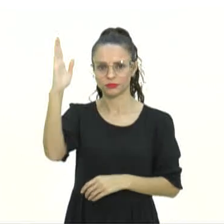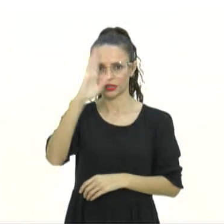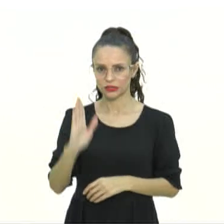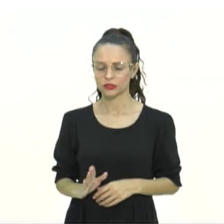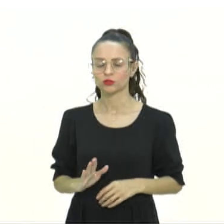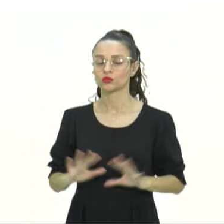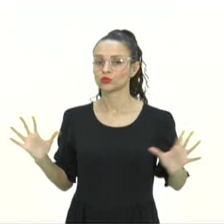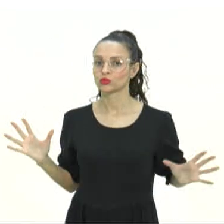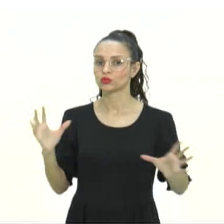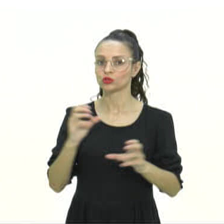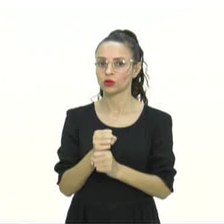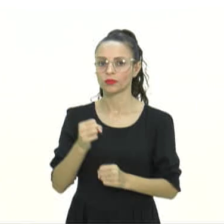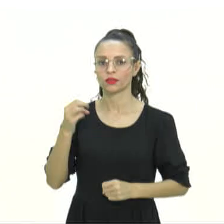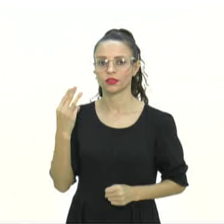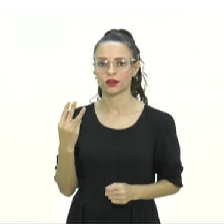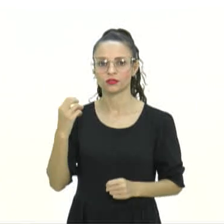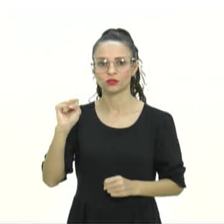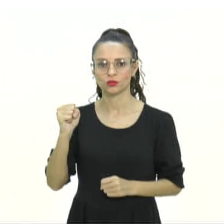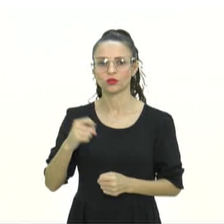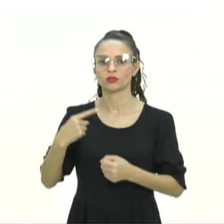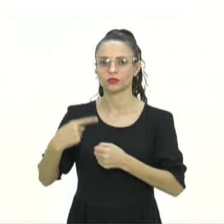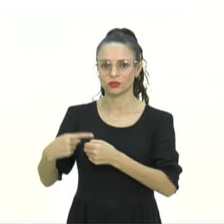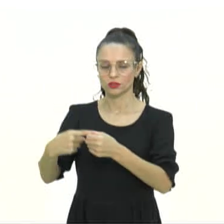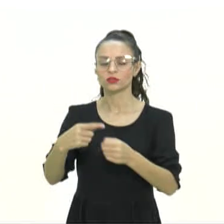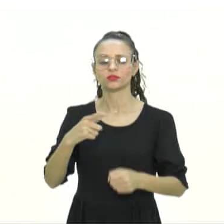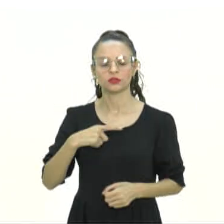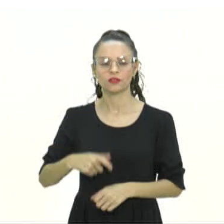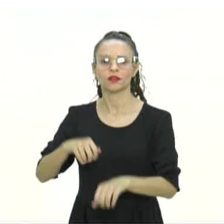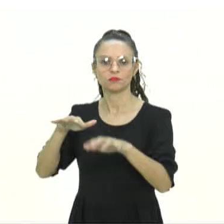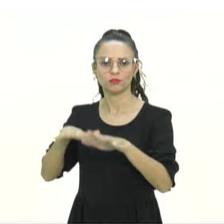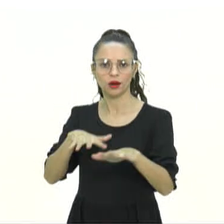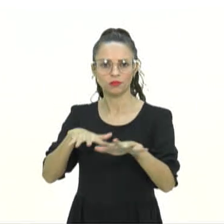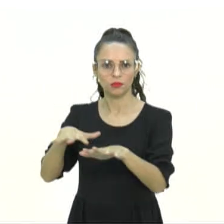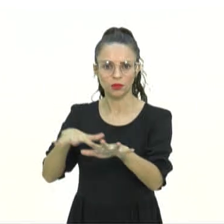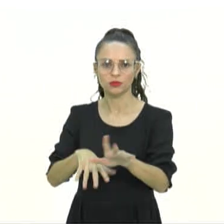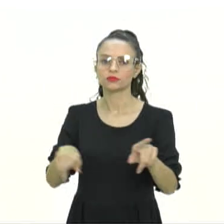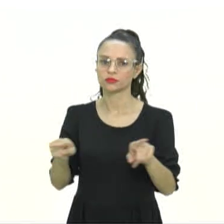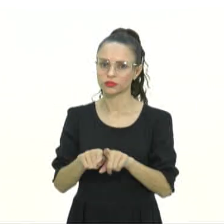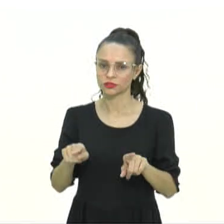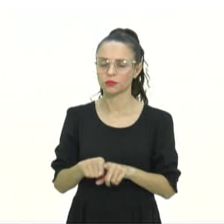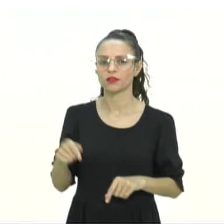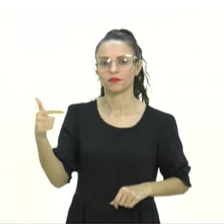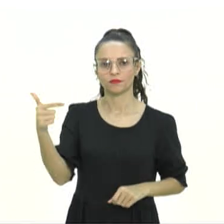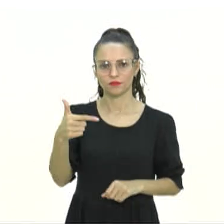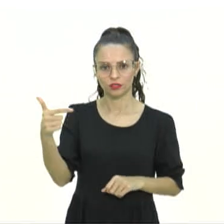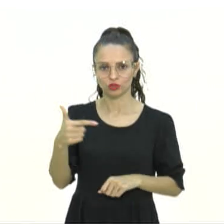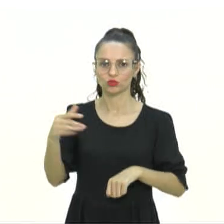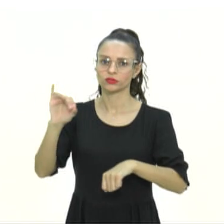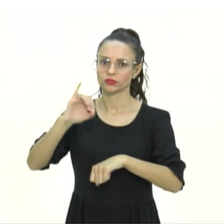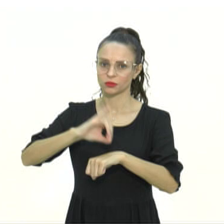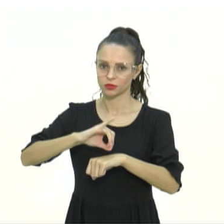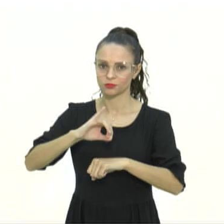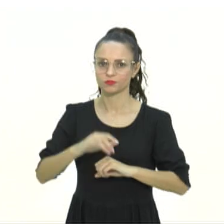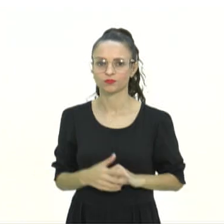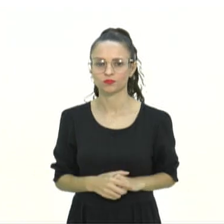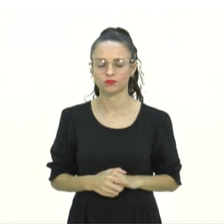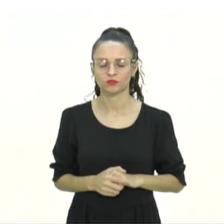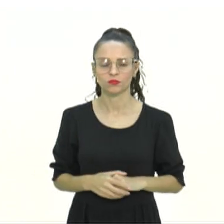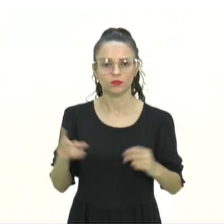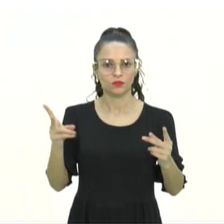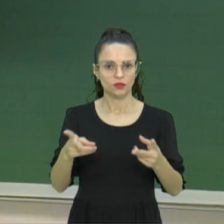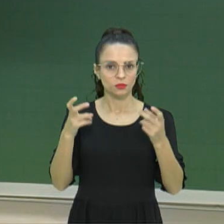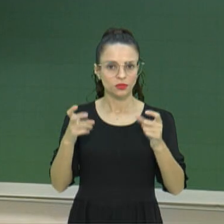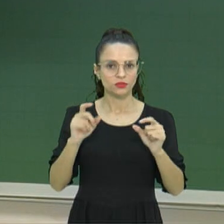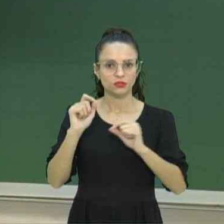todo, 388 cidades tiveram manifestações, incluindo 22 capitais. Observe,